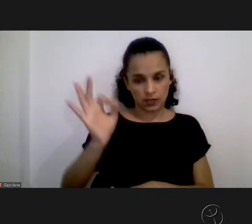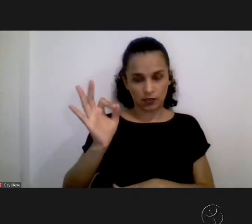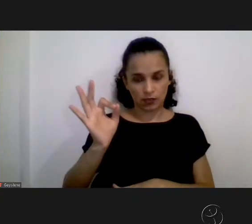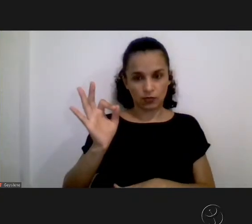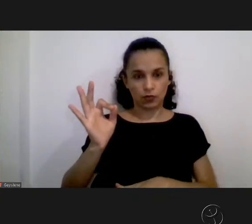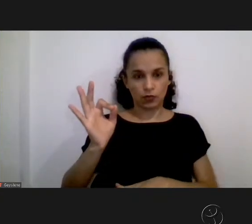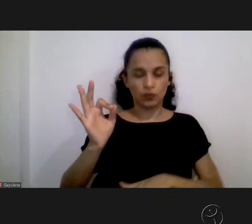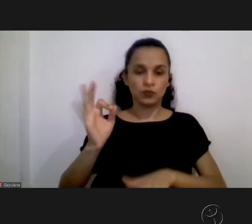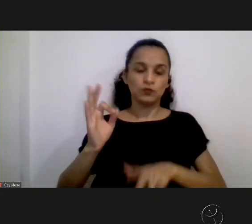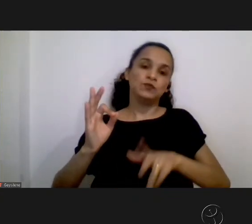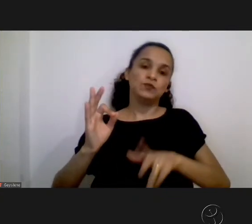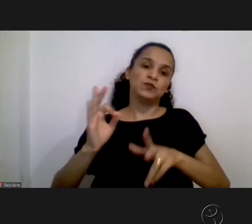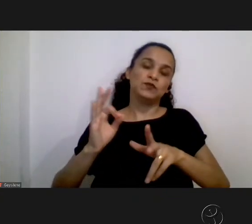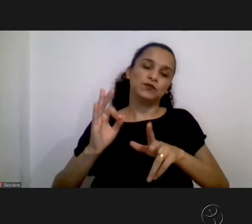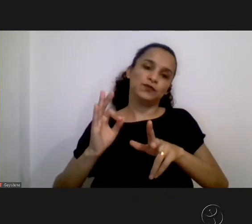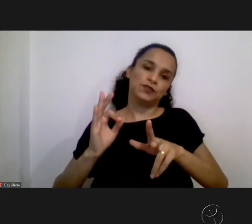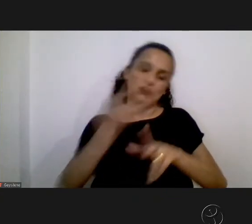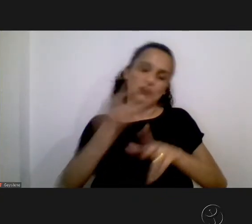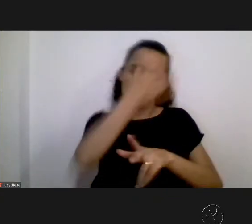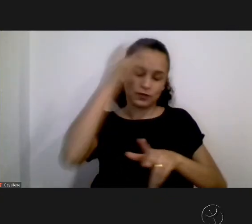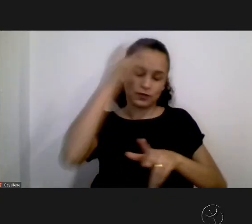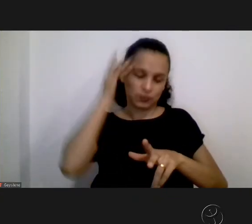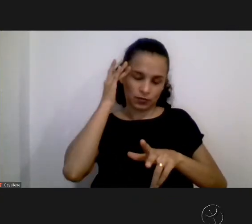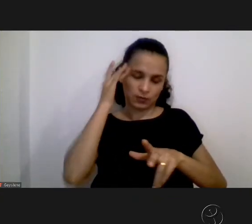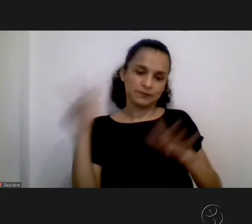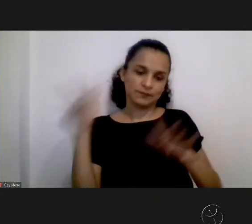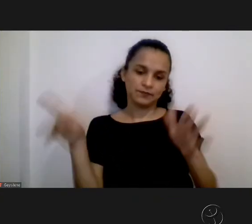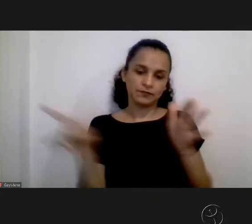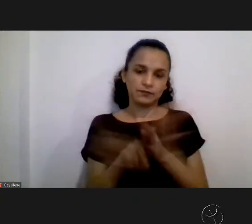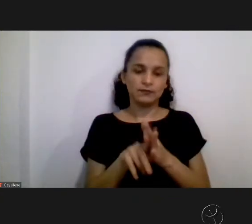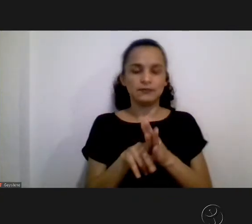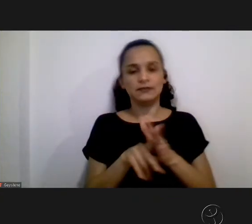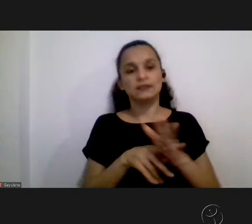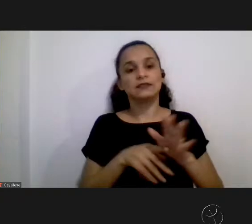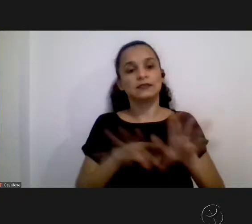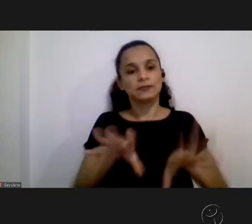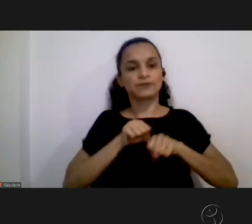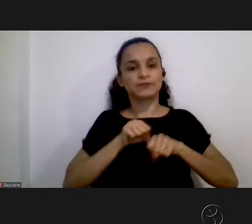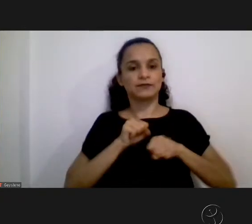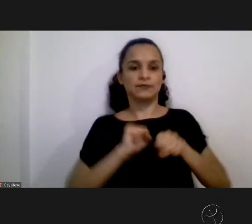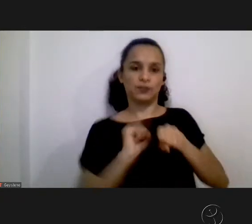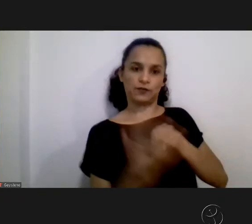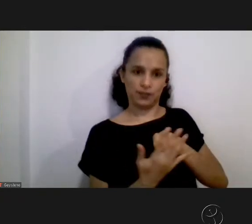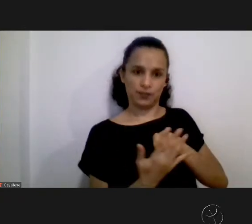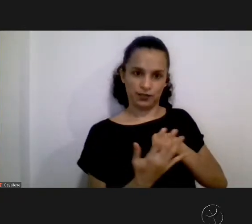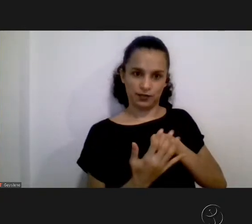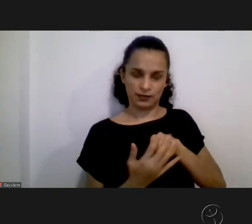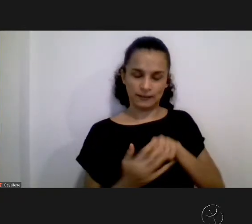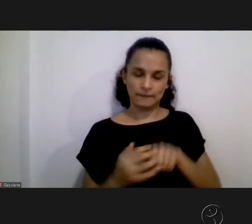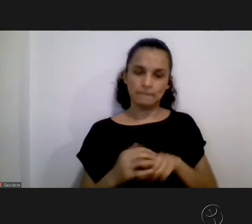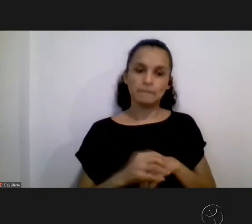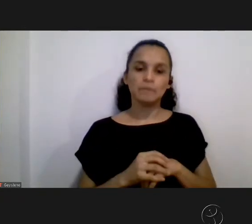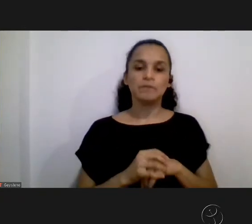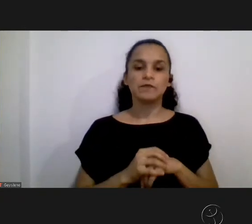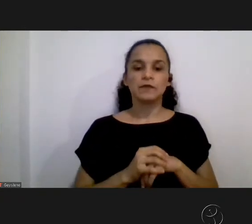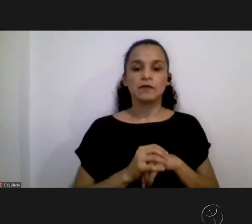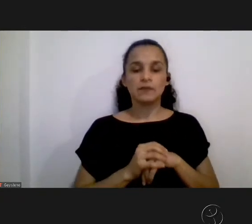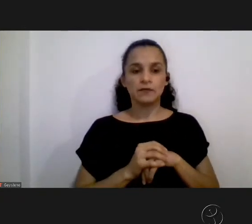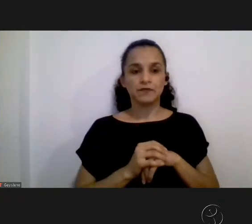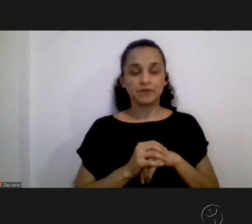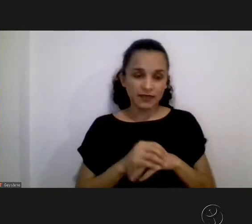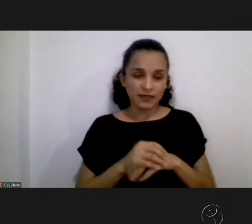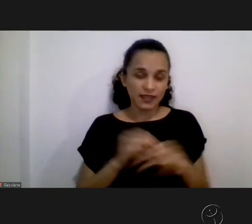casos para o Brasil. E para o Brasil, essa porcentagem é semelhante. O índice